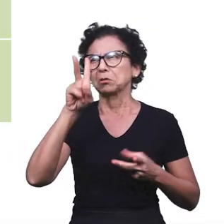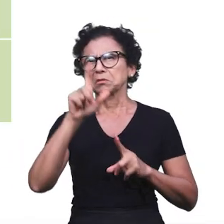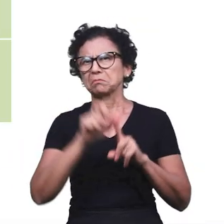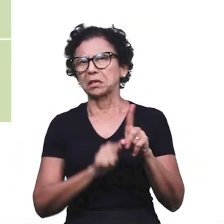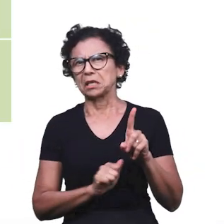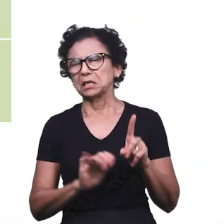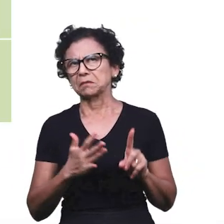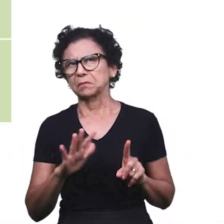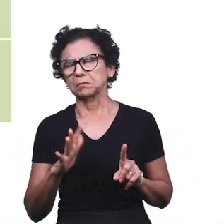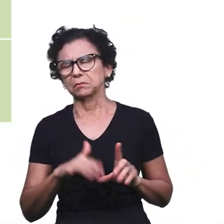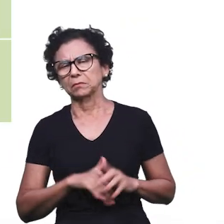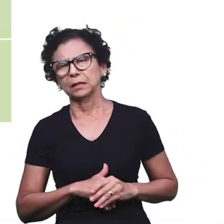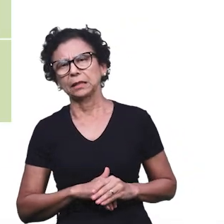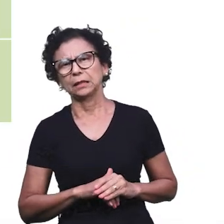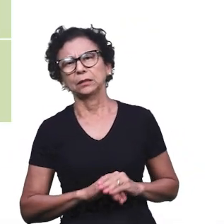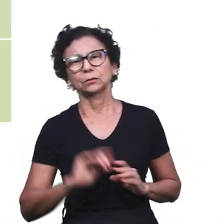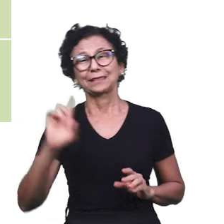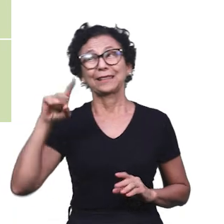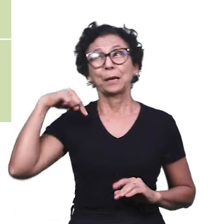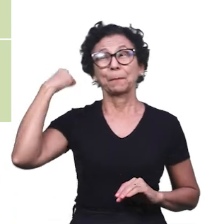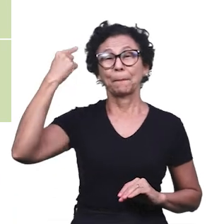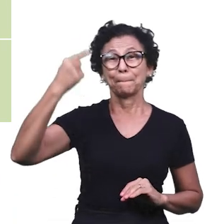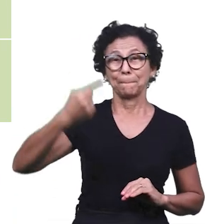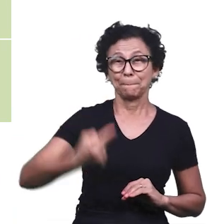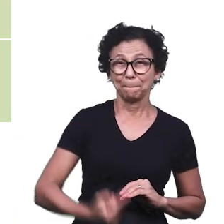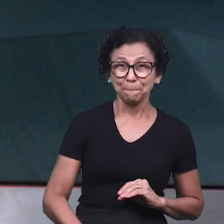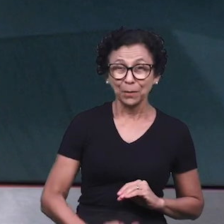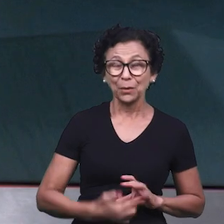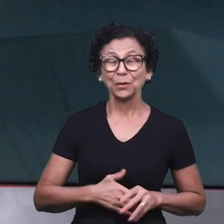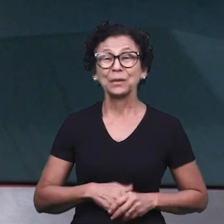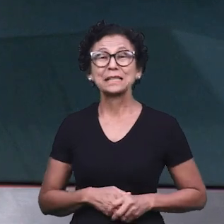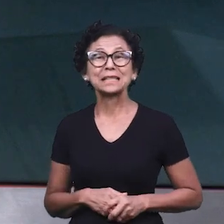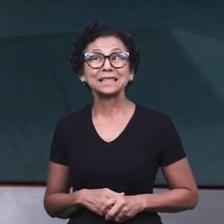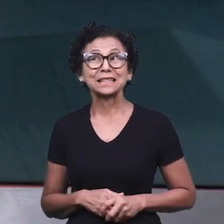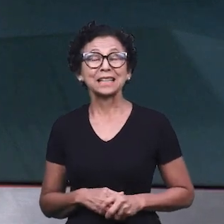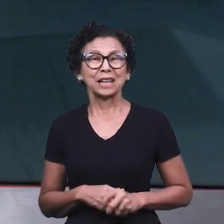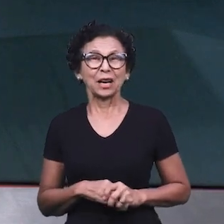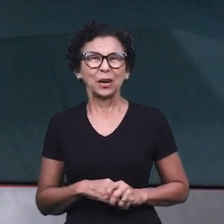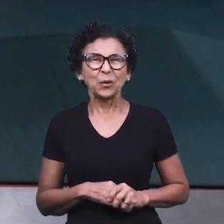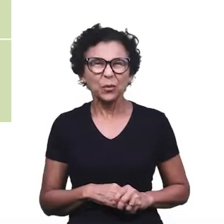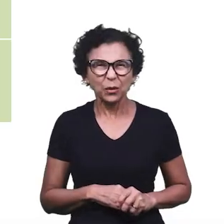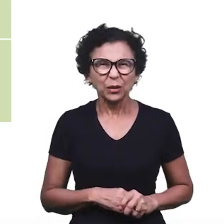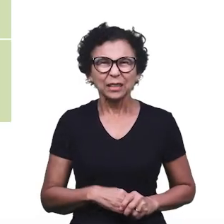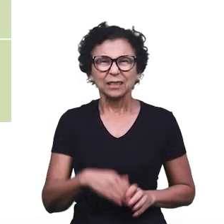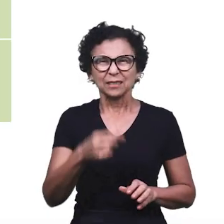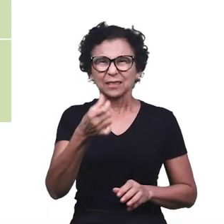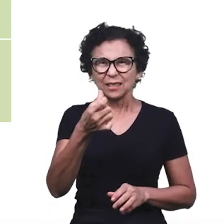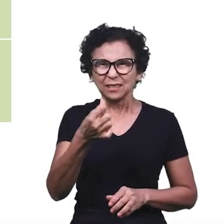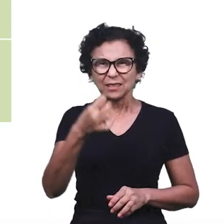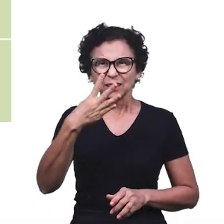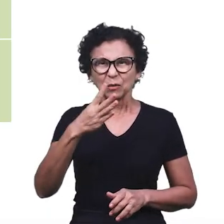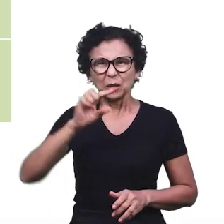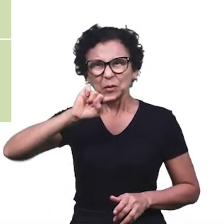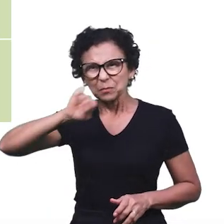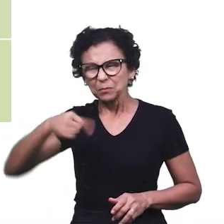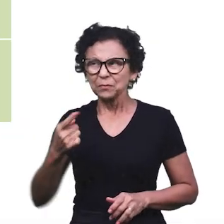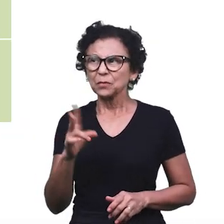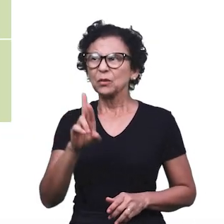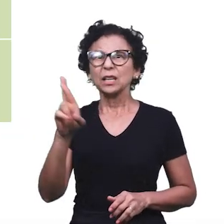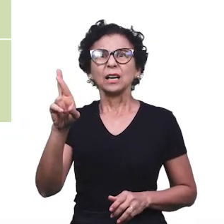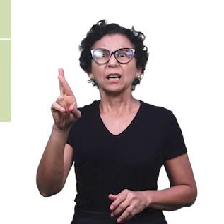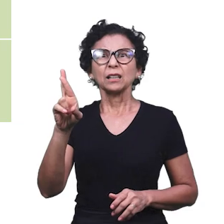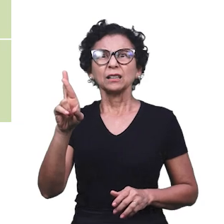2 meses aproximadamente depois, aí o valor já tinha chegado a 64 mil